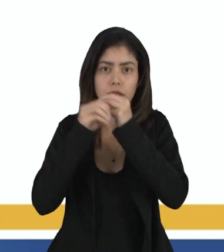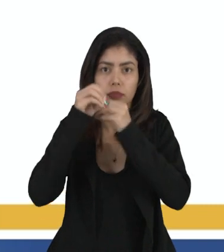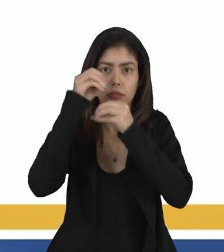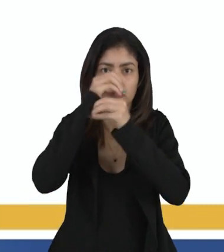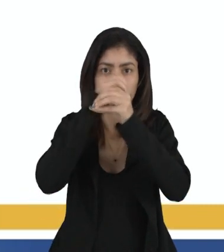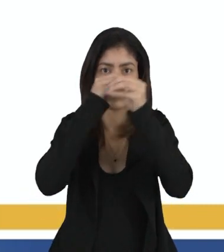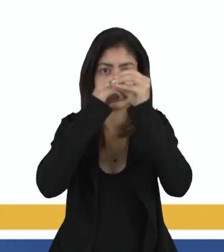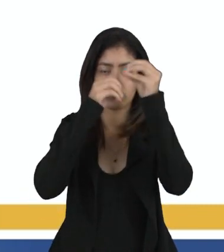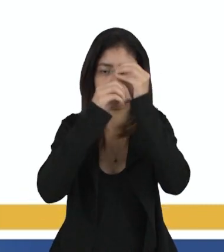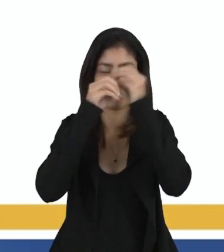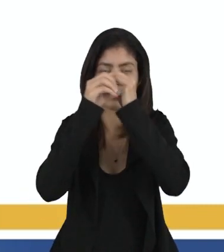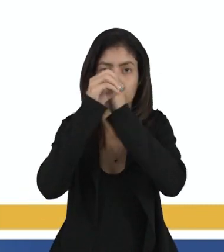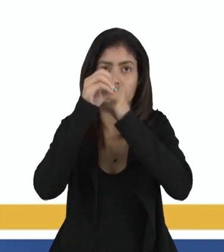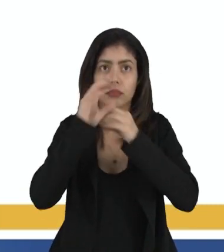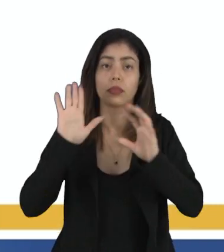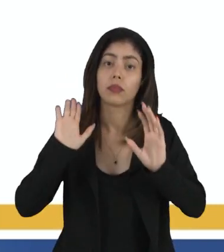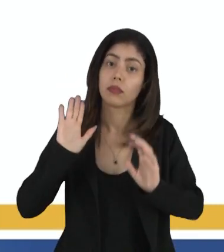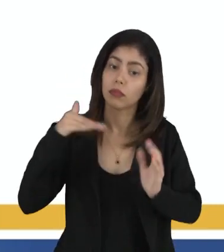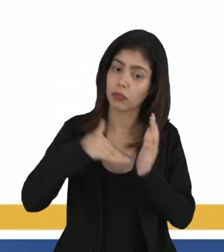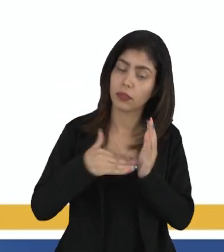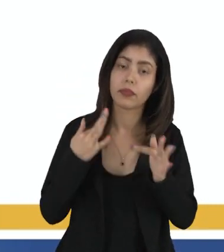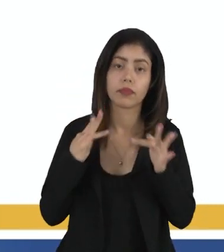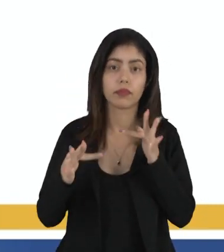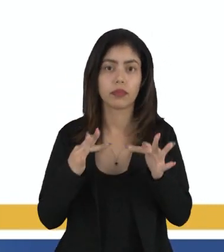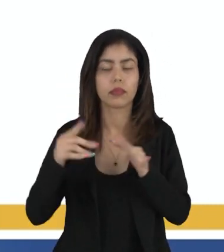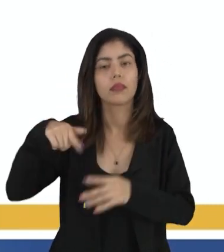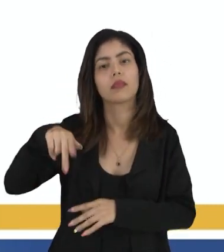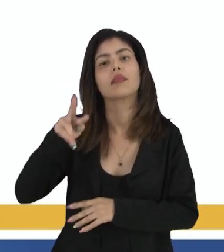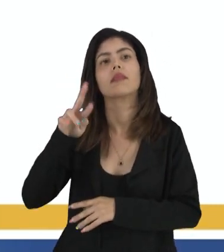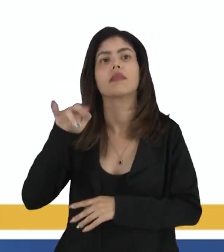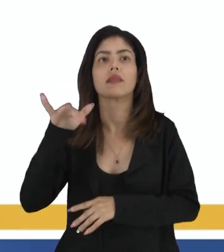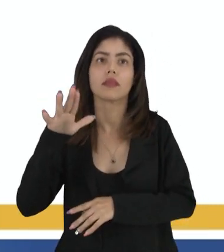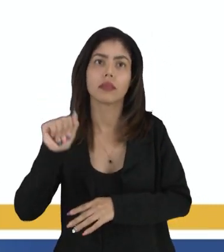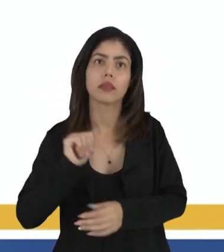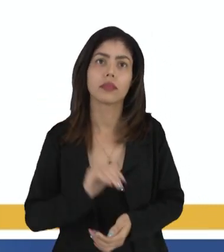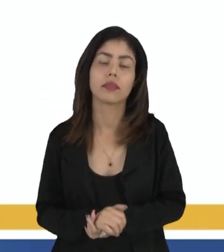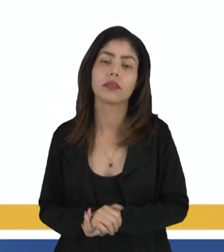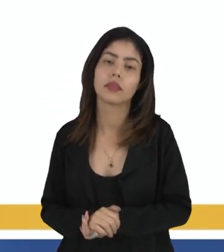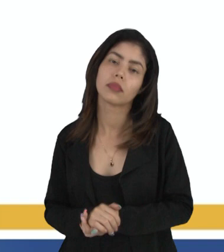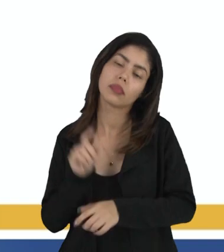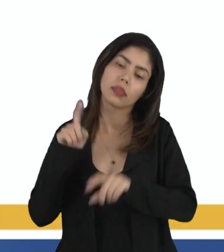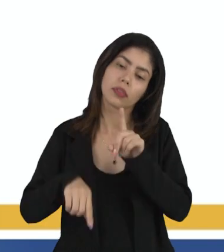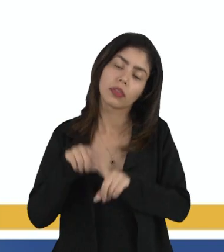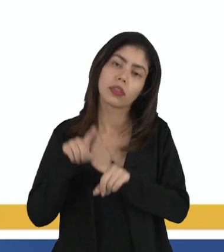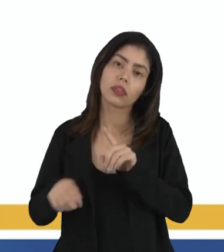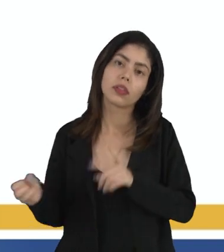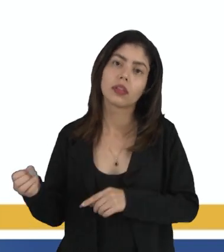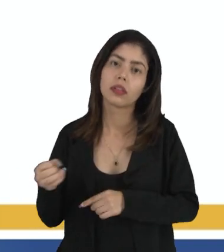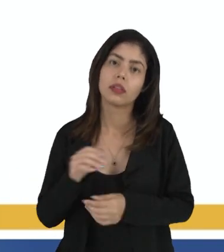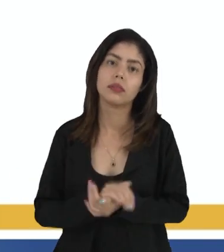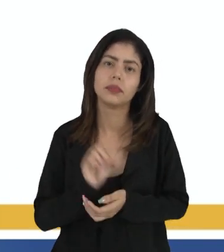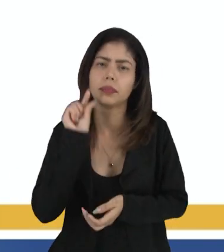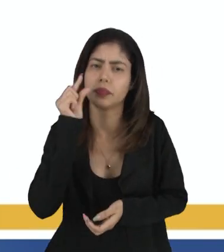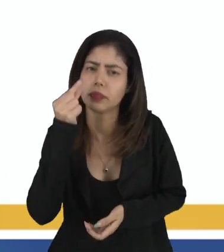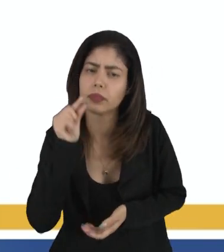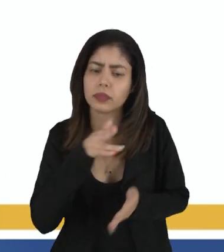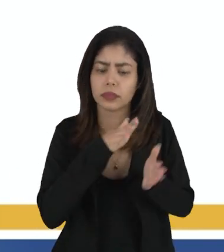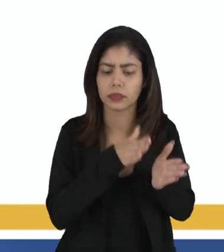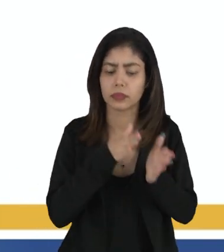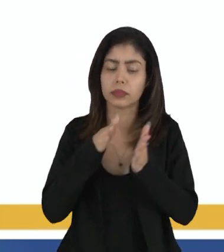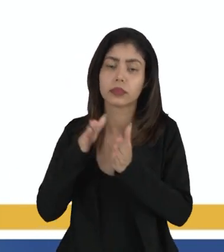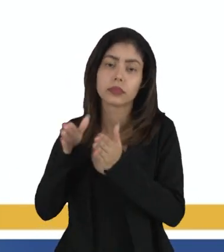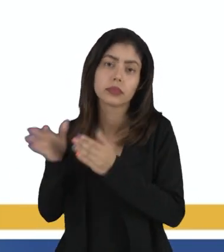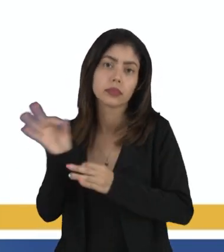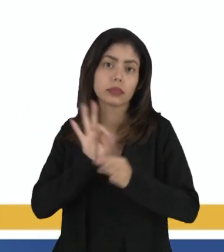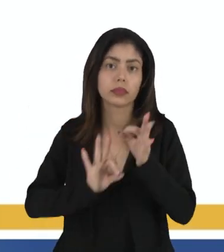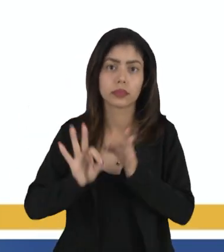gente ter a chamada física quântica. Não vamos falar nisso, mas que você entenda que a matéria é formada por minúsculas partículas que vão